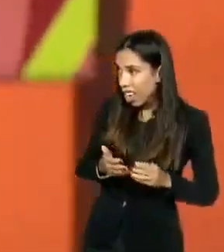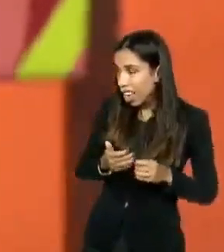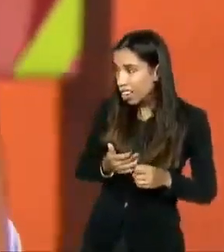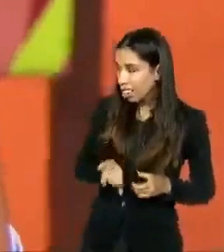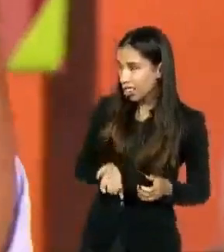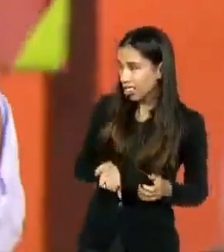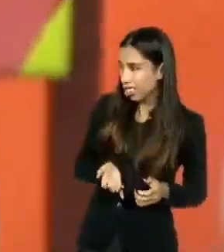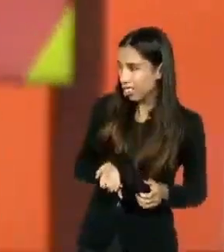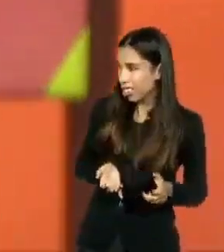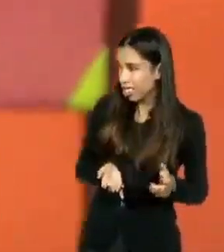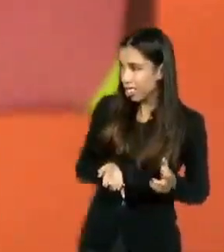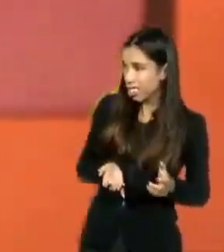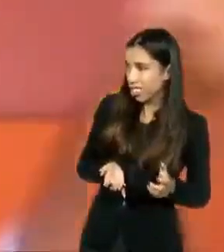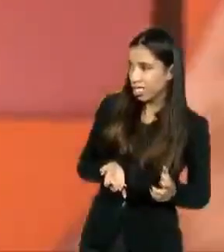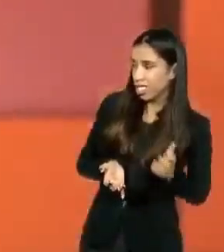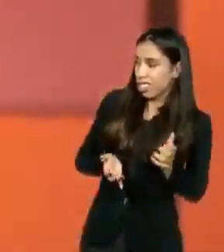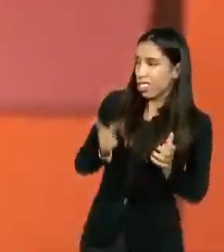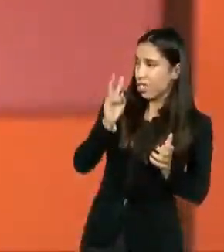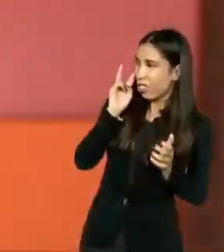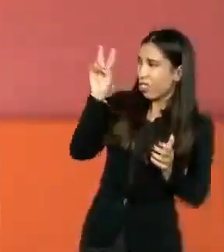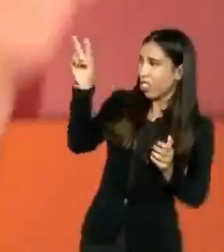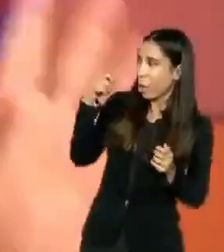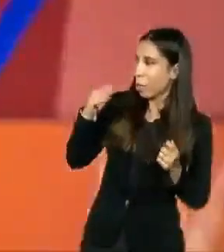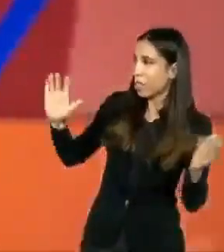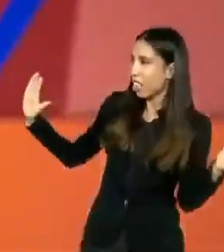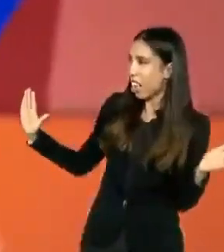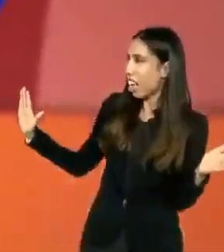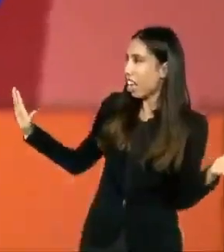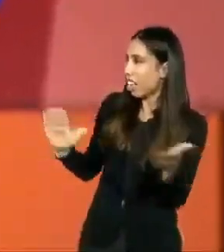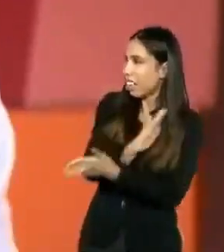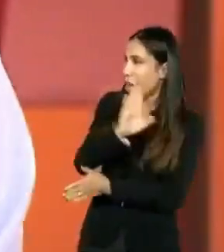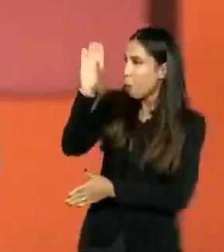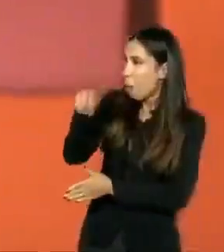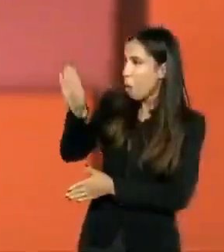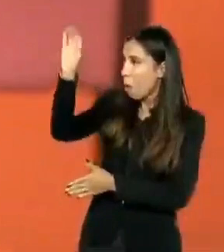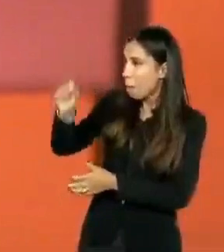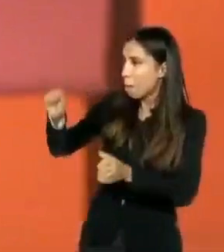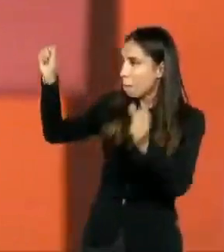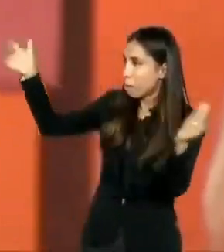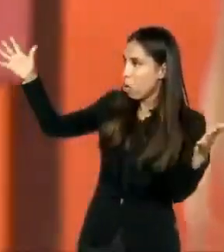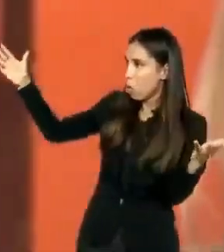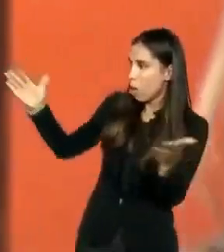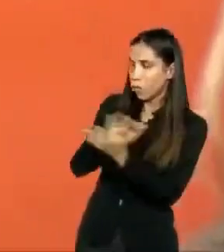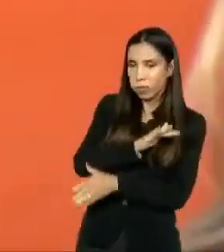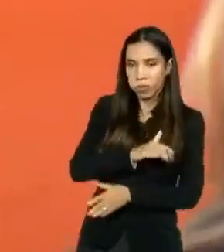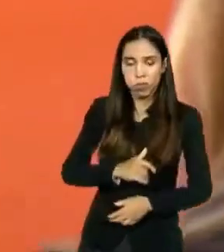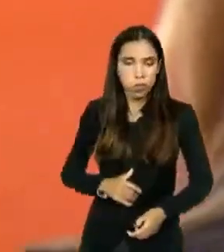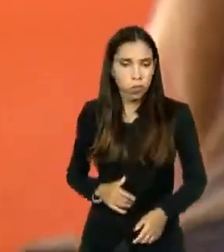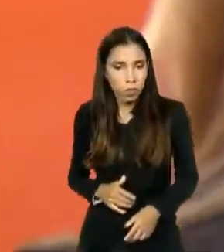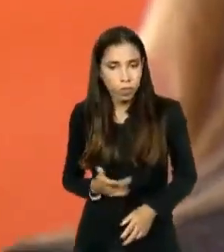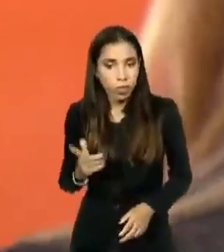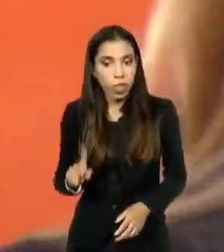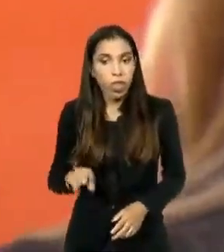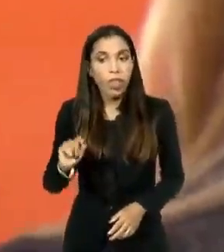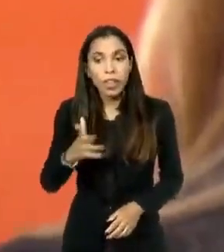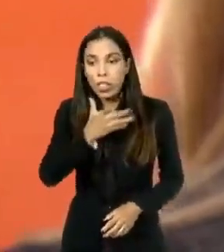coisa assim, sabe, que teria que acabar. Explodiu uma bomba ali, eu ouvi isso de algumas pessoas, e esquece que